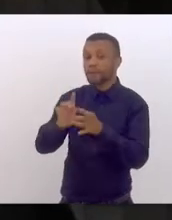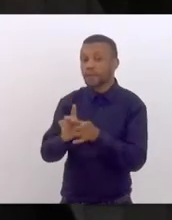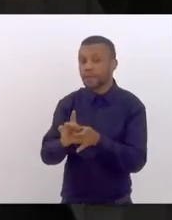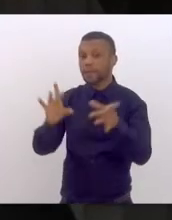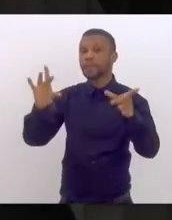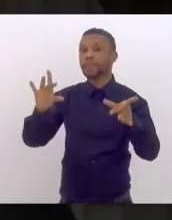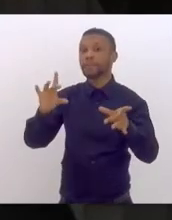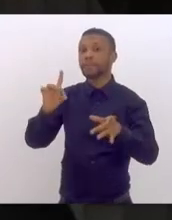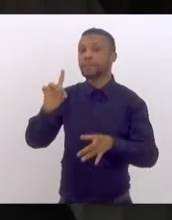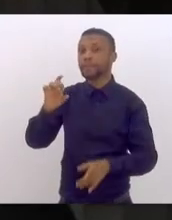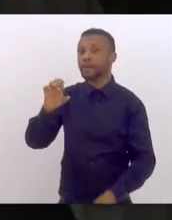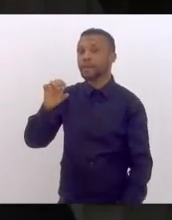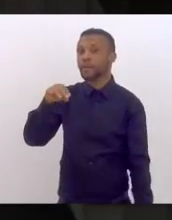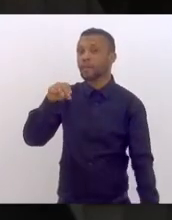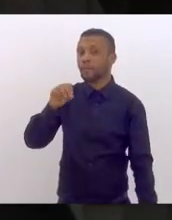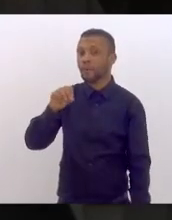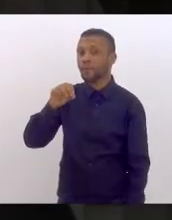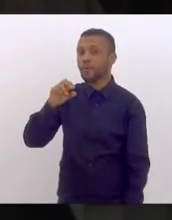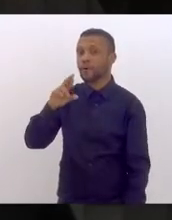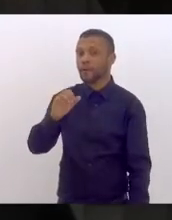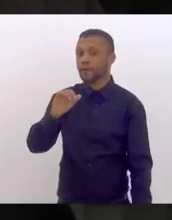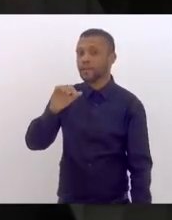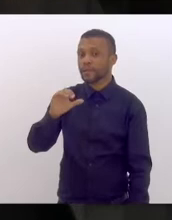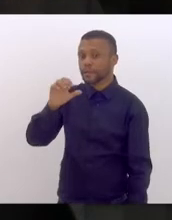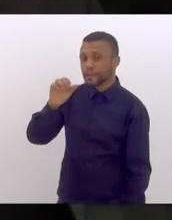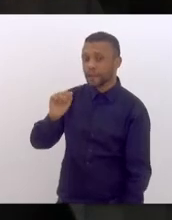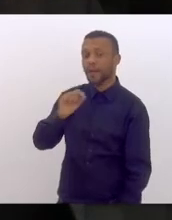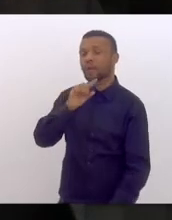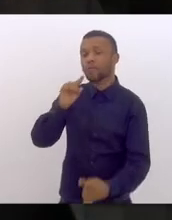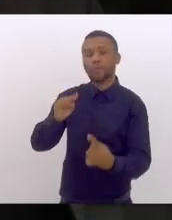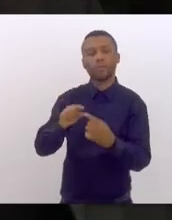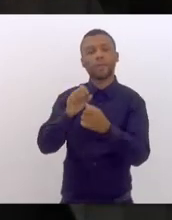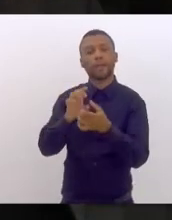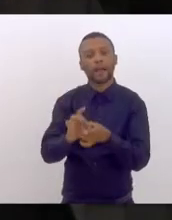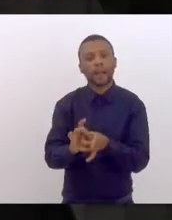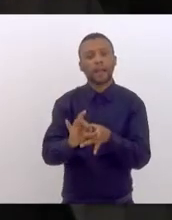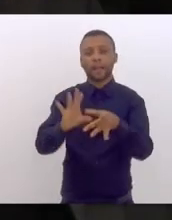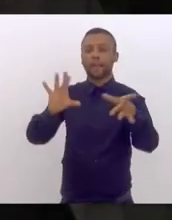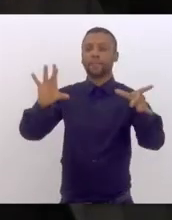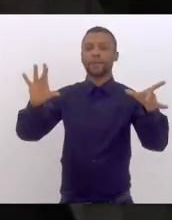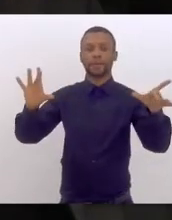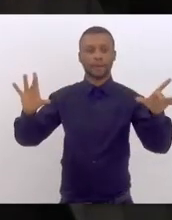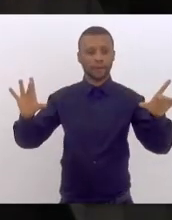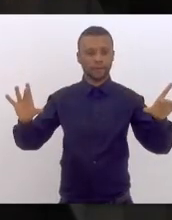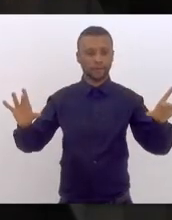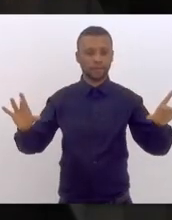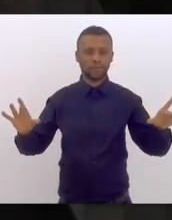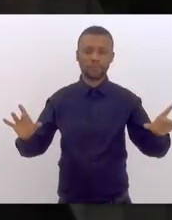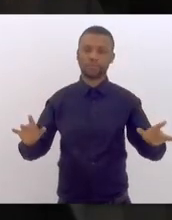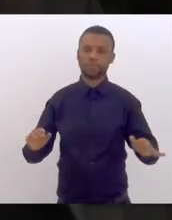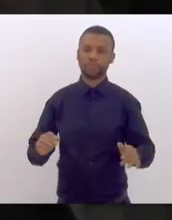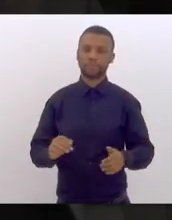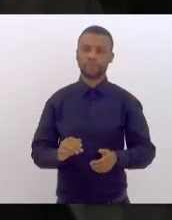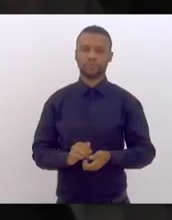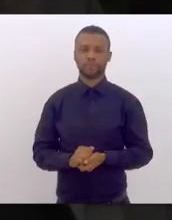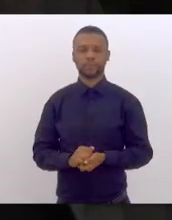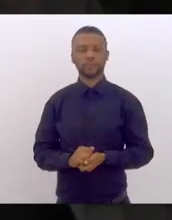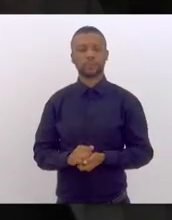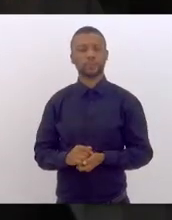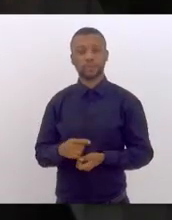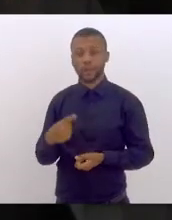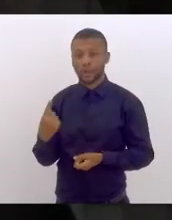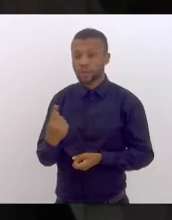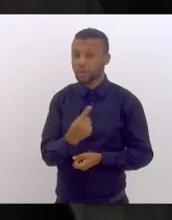democracia pela Liberdade Oi e a nossa opção para que a gente